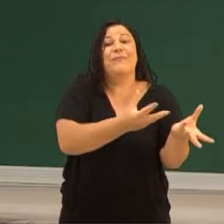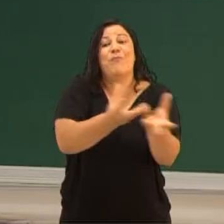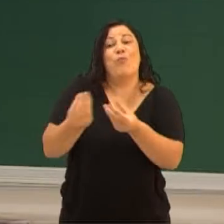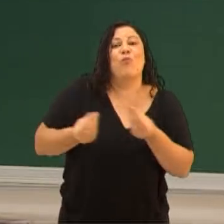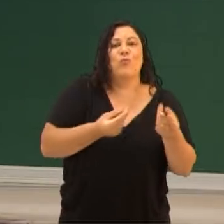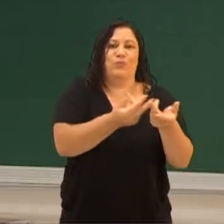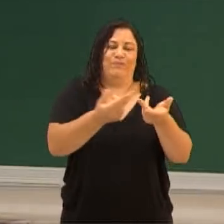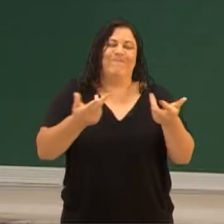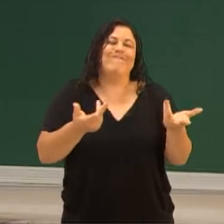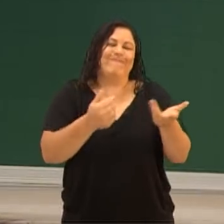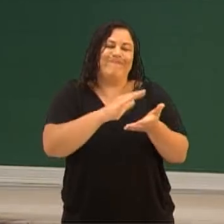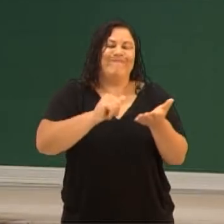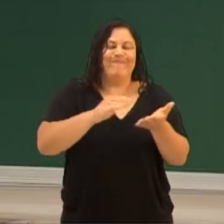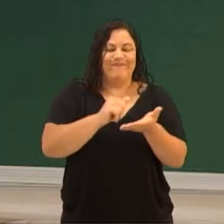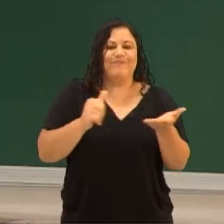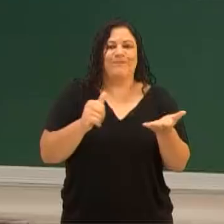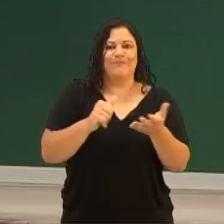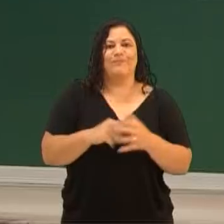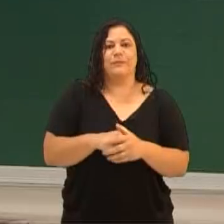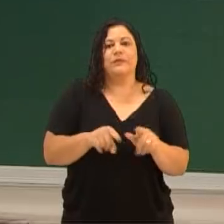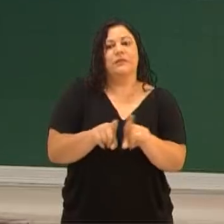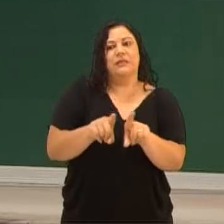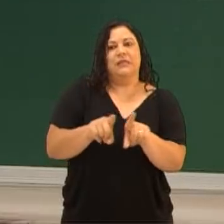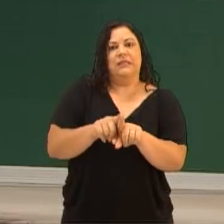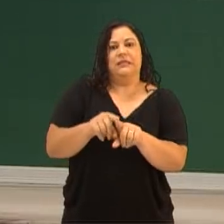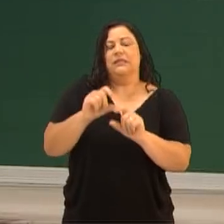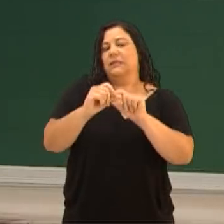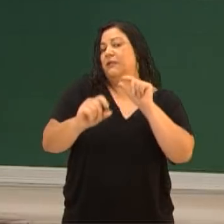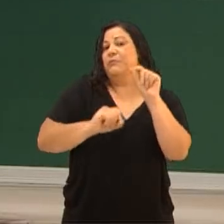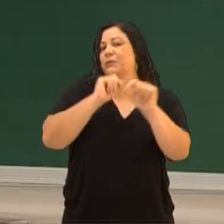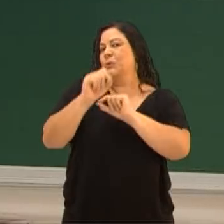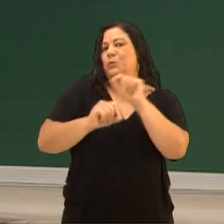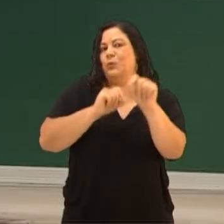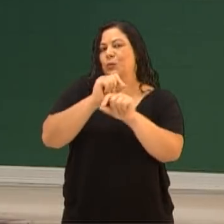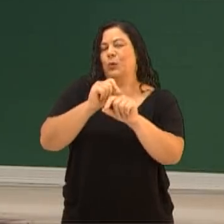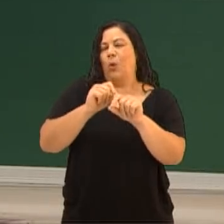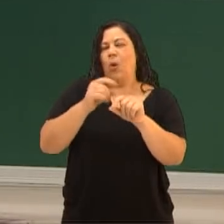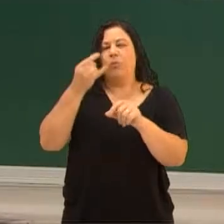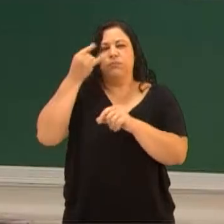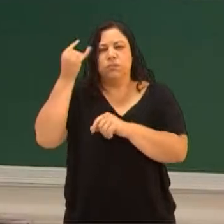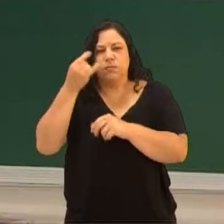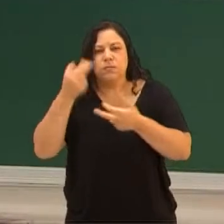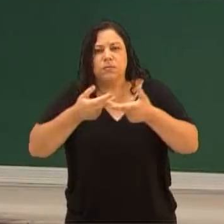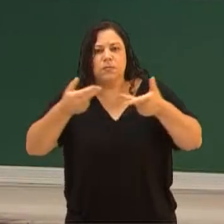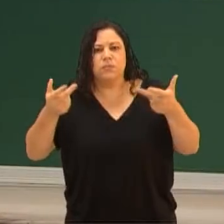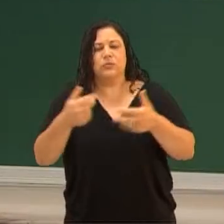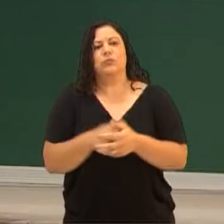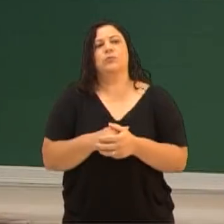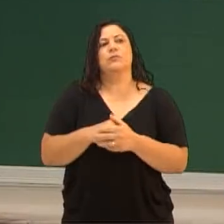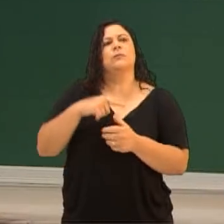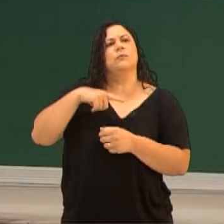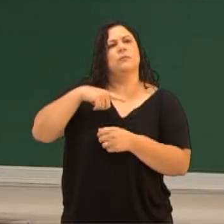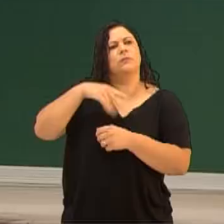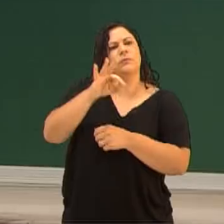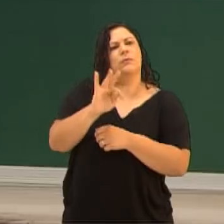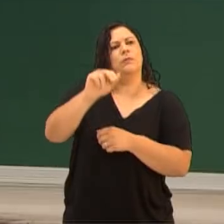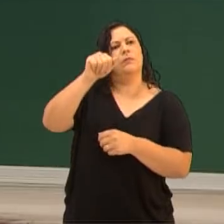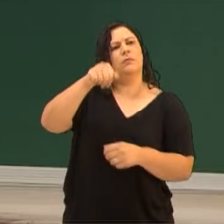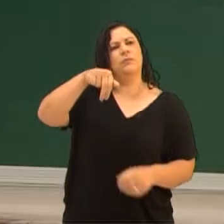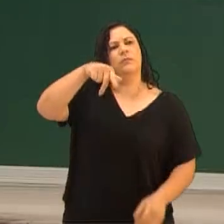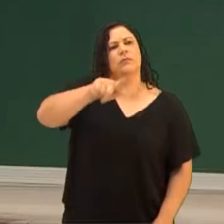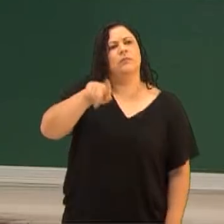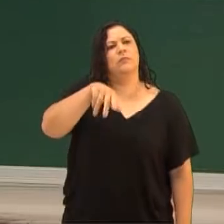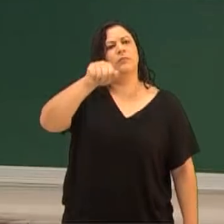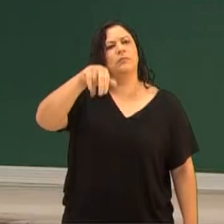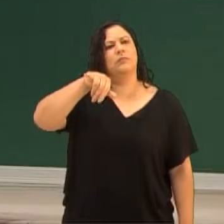todo esse desenvolvimento da extração mineral, ela acaba não chegando à população ainda. A Tanzânia, você vê, é um país extremamente pobre, ó, já tem uma taxa